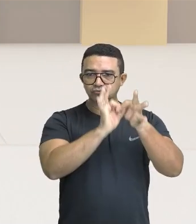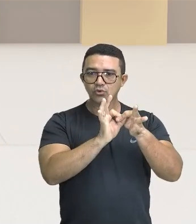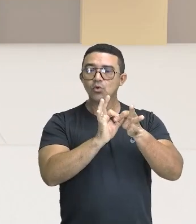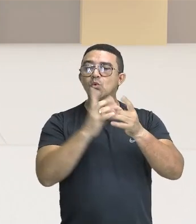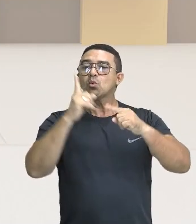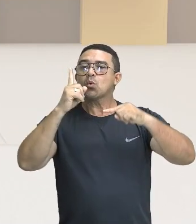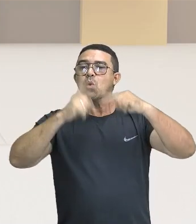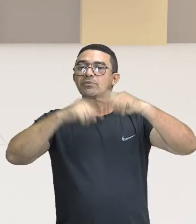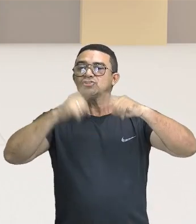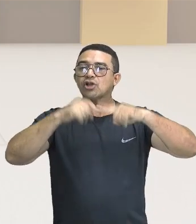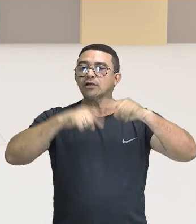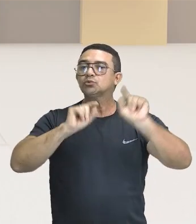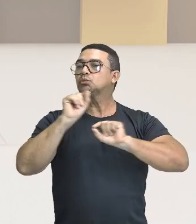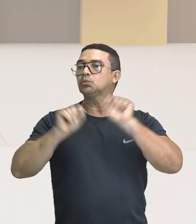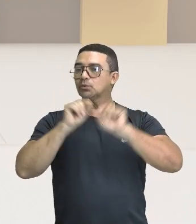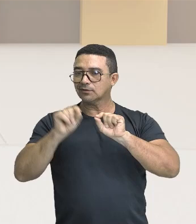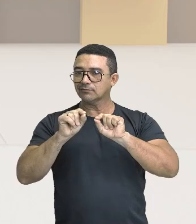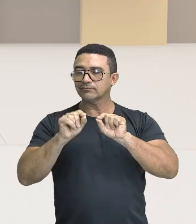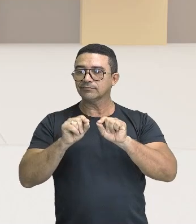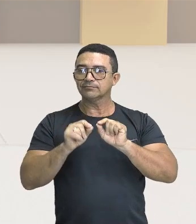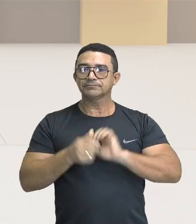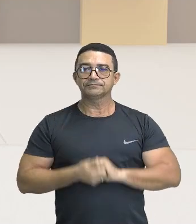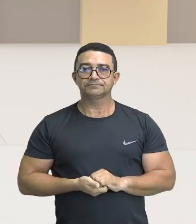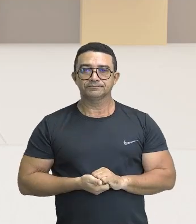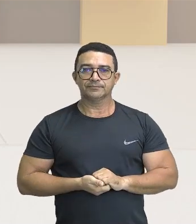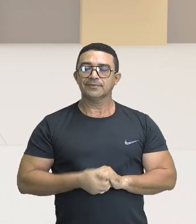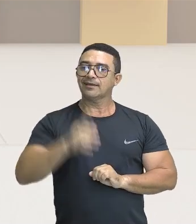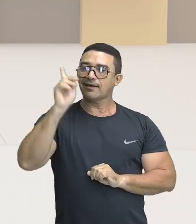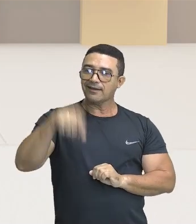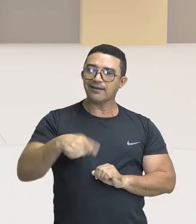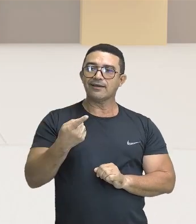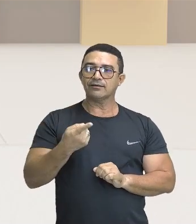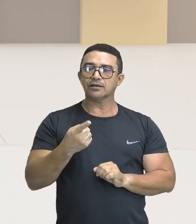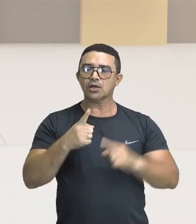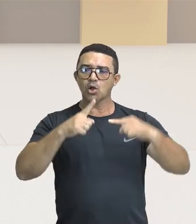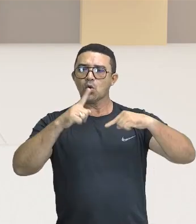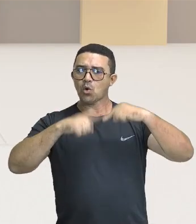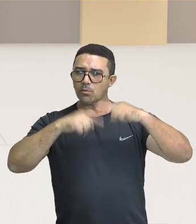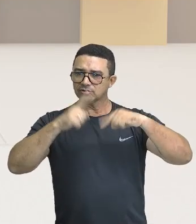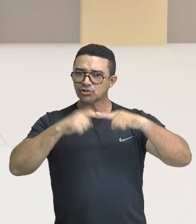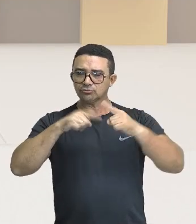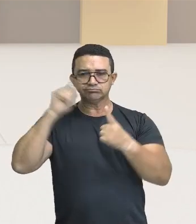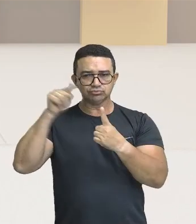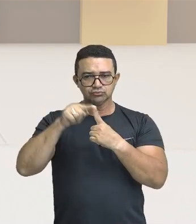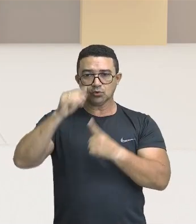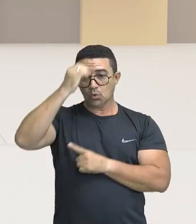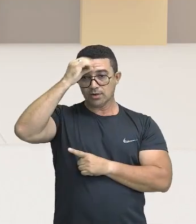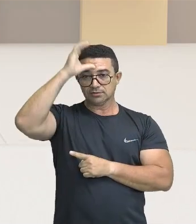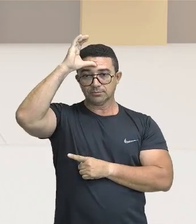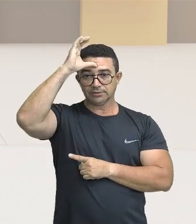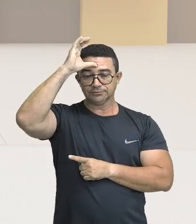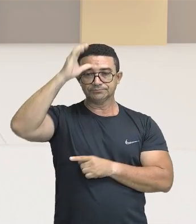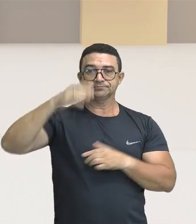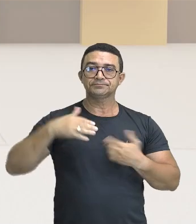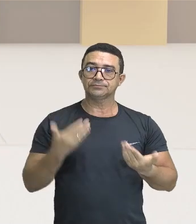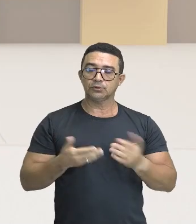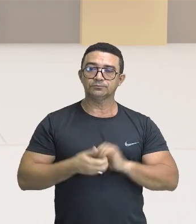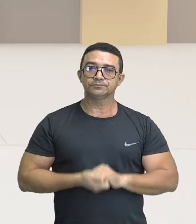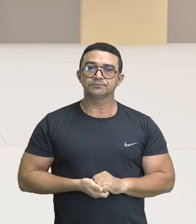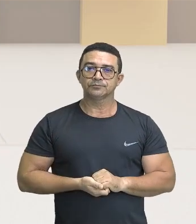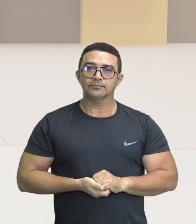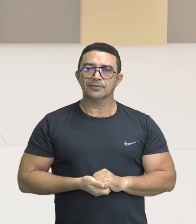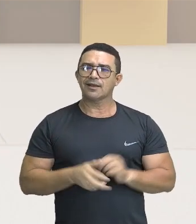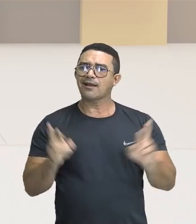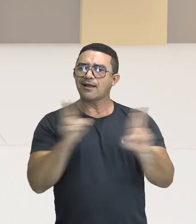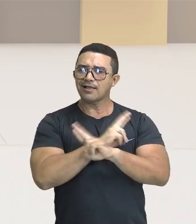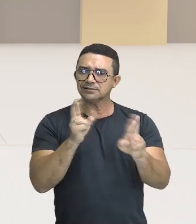vem ser dado a conhecer, que nós chamamos aqui de objeto do conhecimento. E essa relação entre